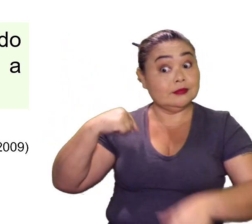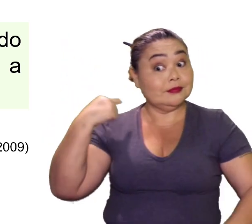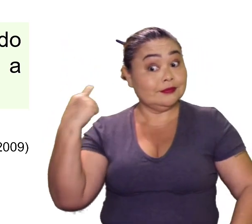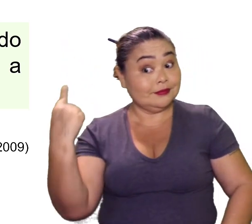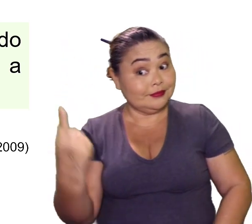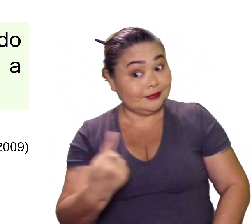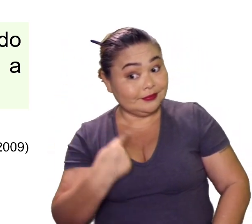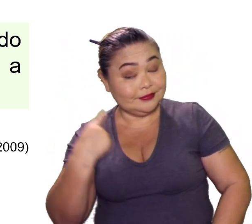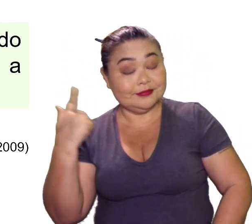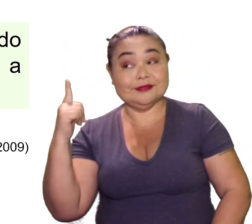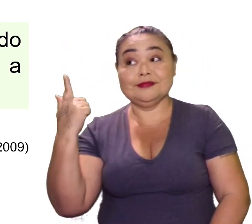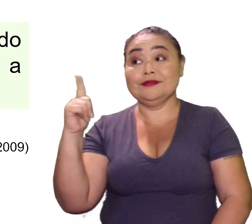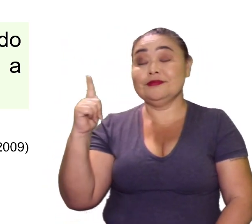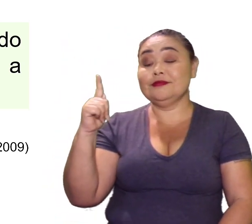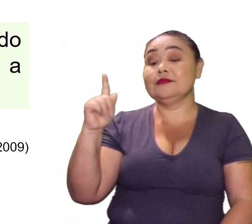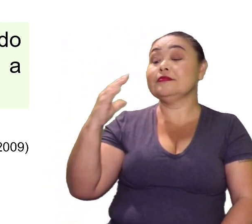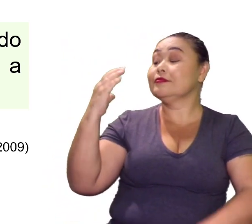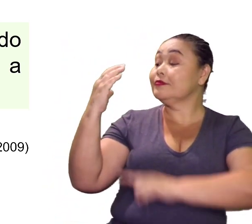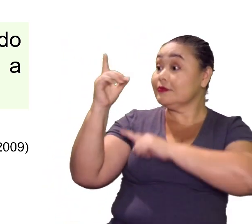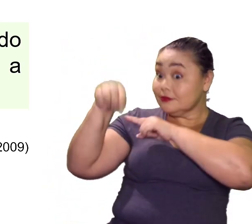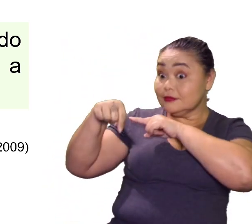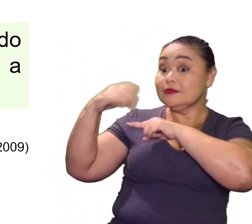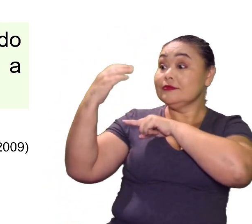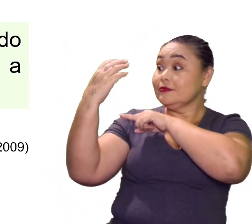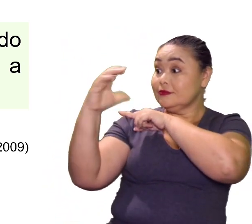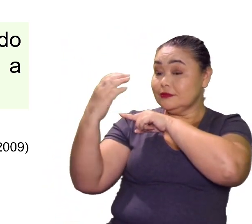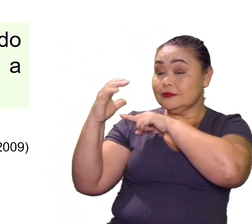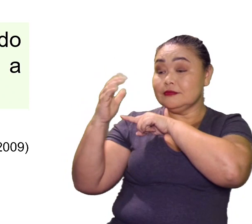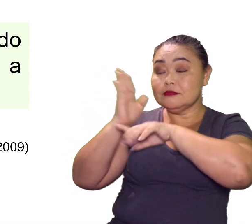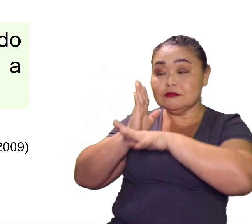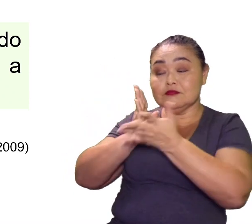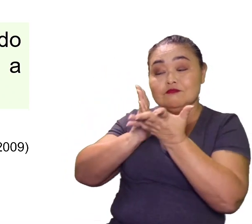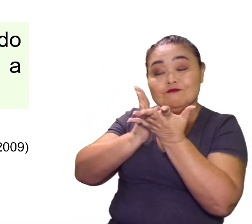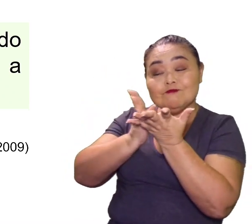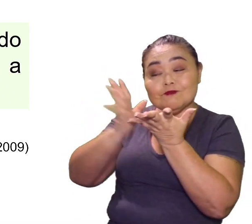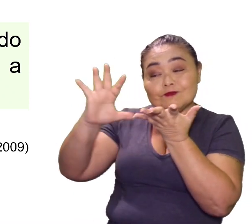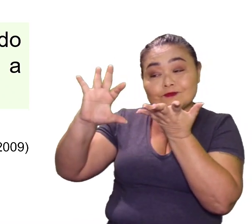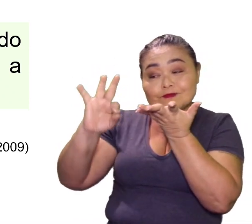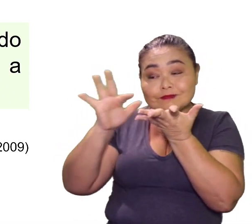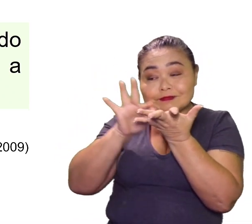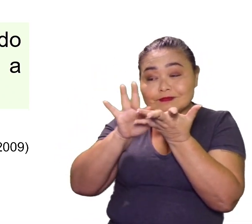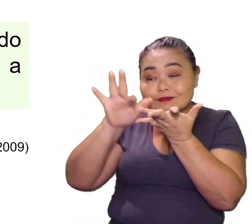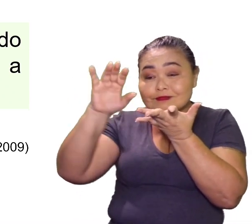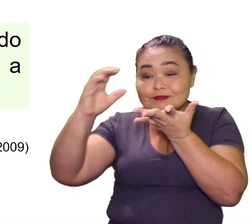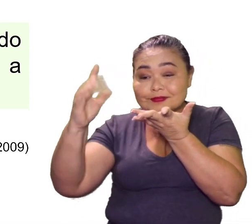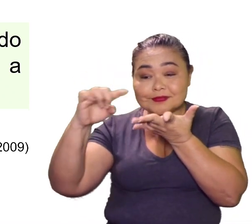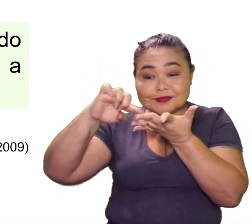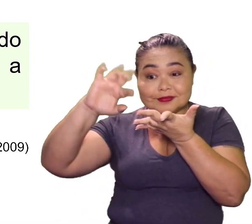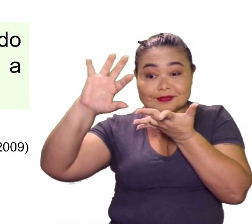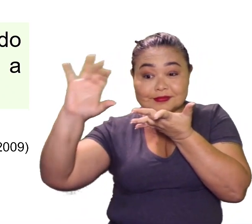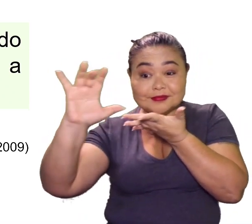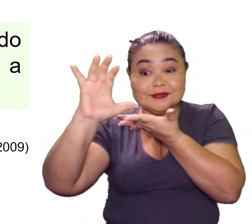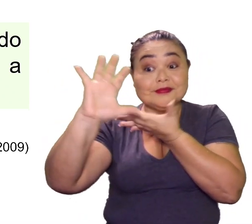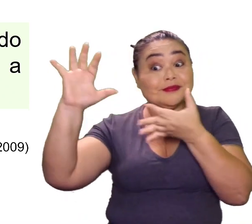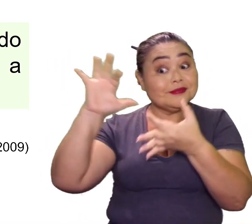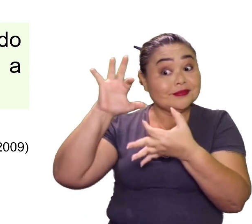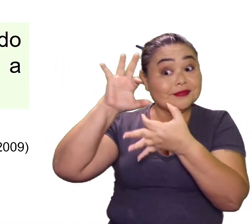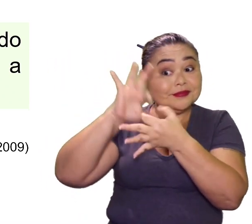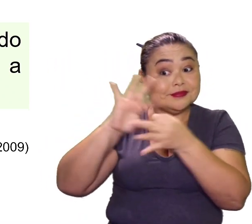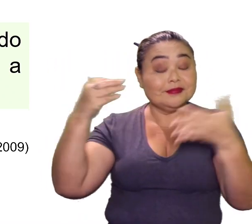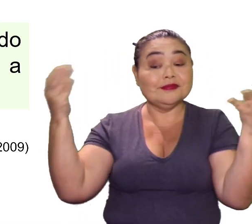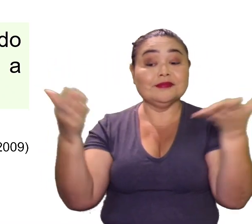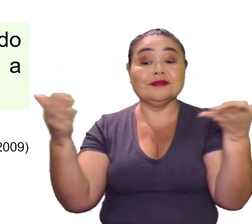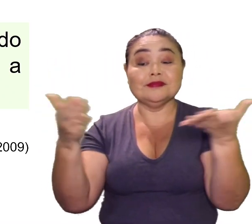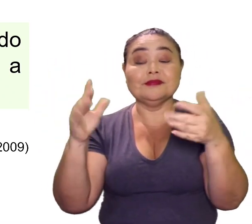da geografia, somos uma ciência que adentramos várias ciências, não é isso, Carlinhos? Certo. E hoje